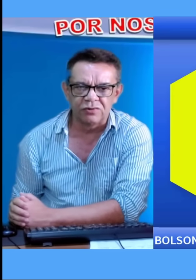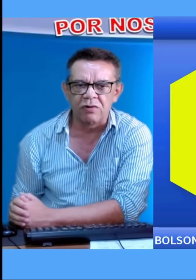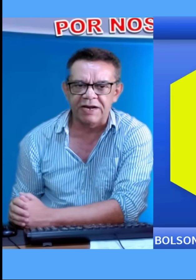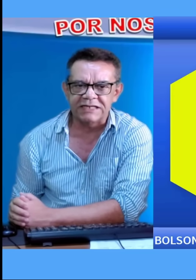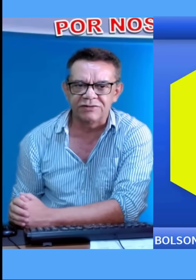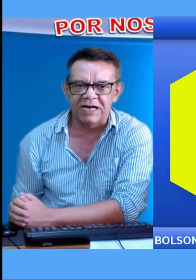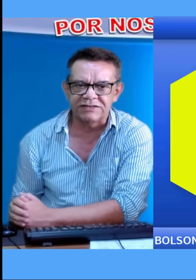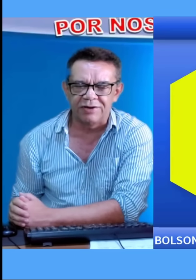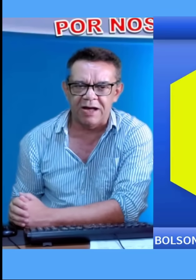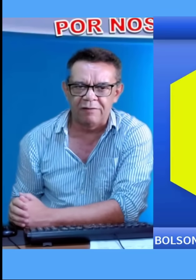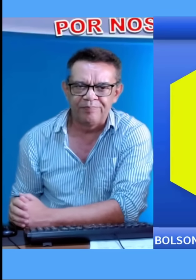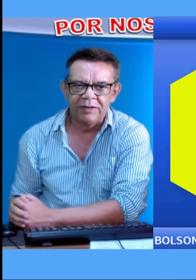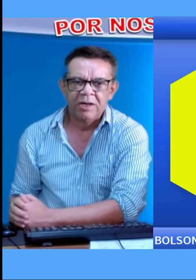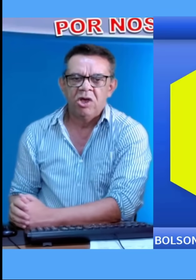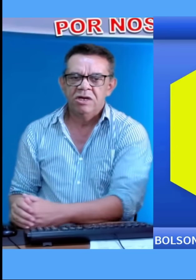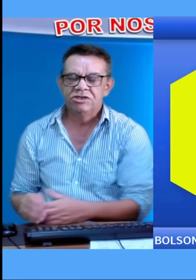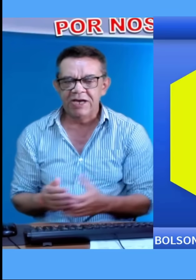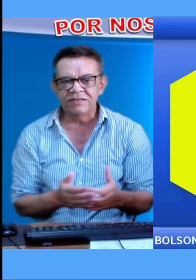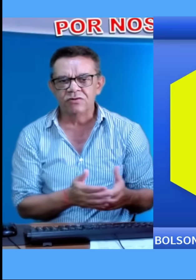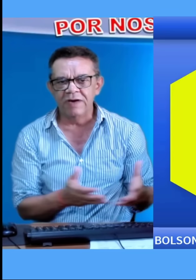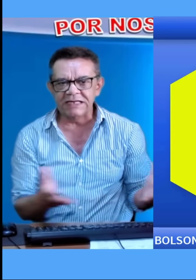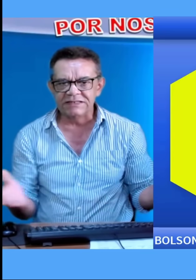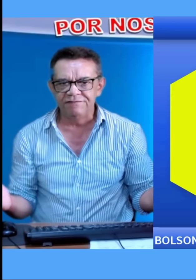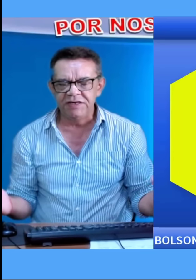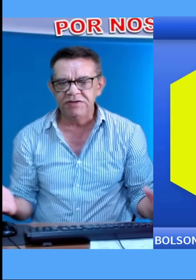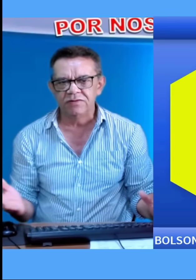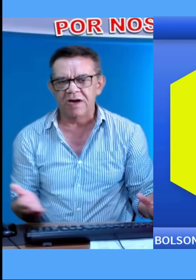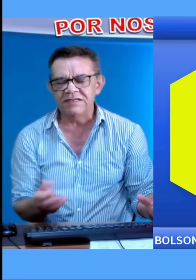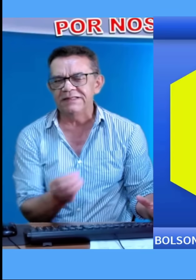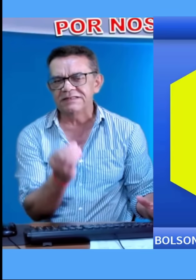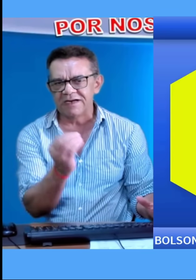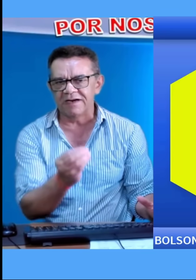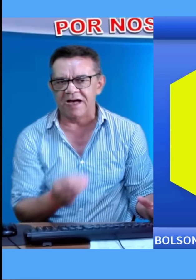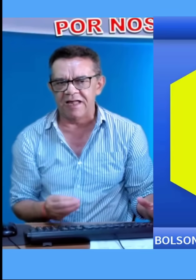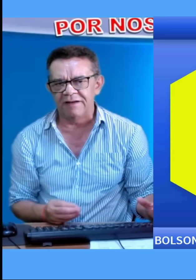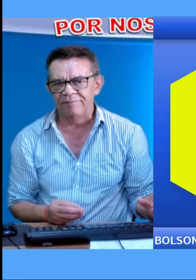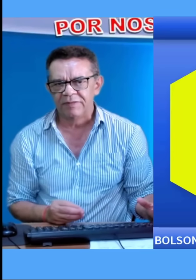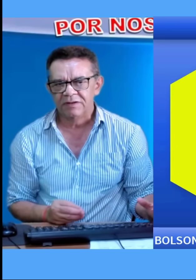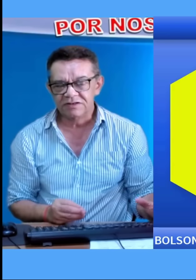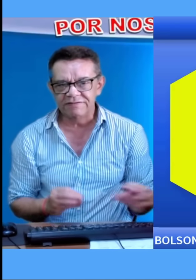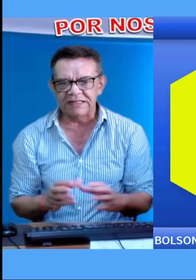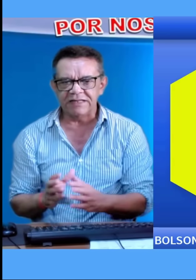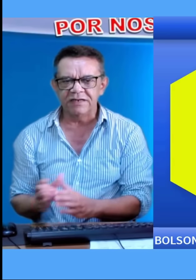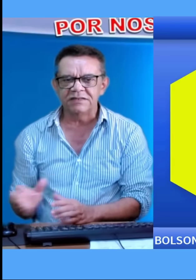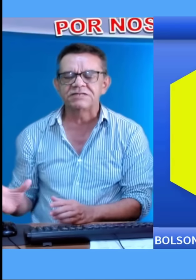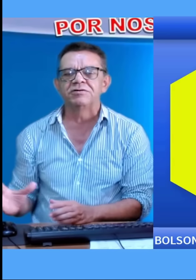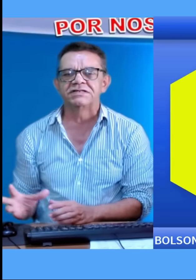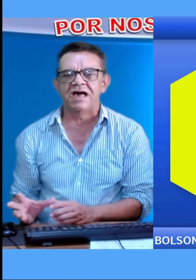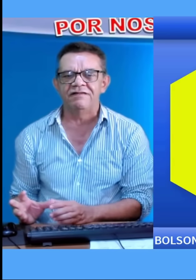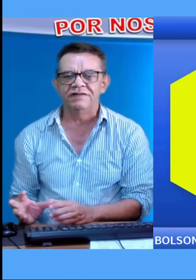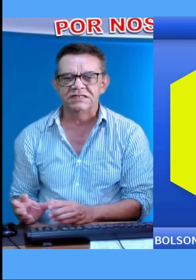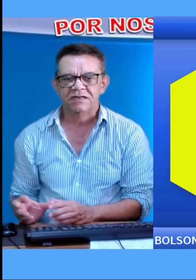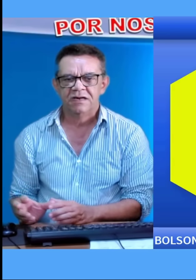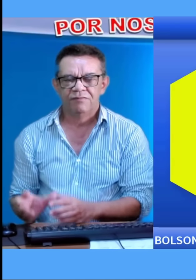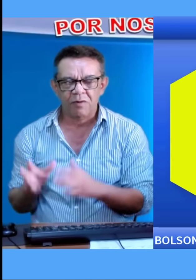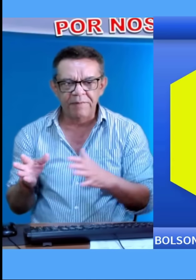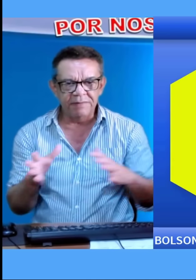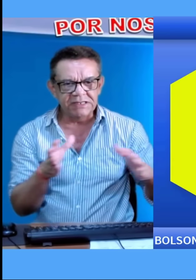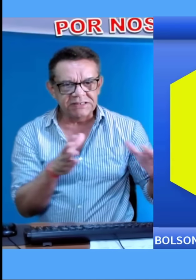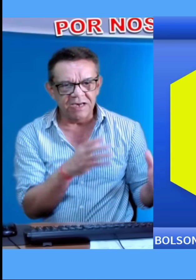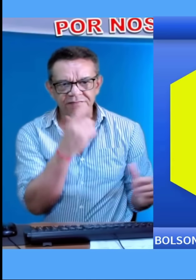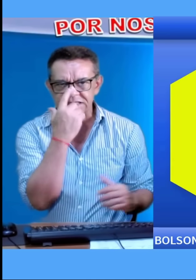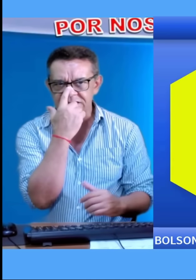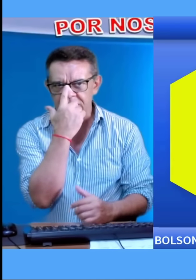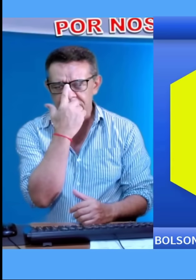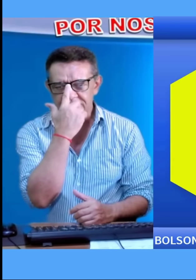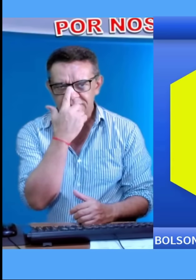dentro do Congresso Nacional. Gente, com esse vídeo, a gente escancara os verdadeiros responsáveis por